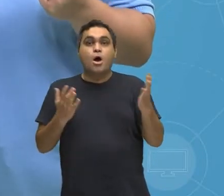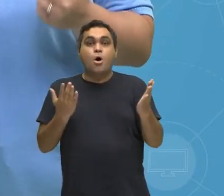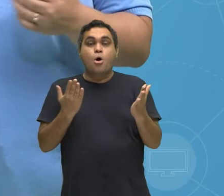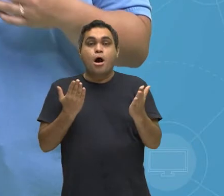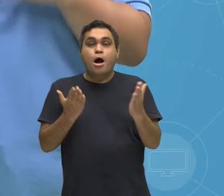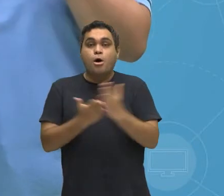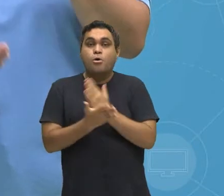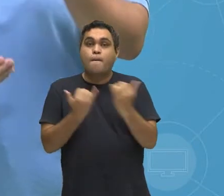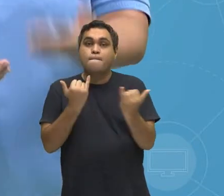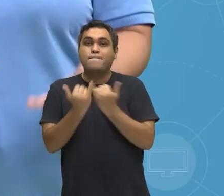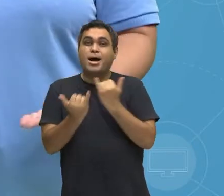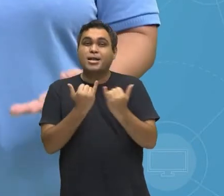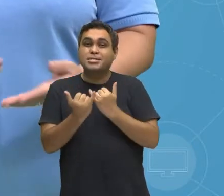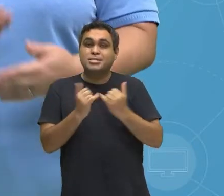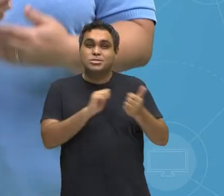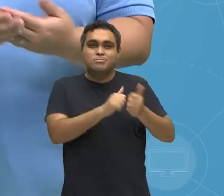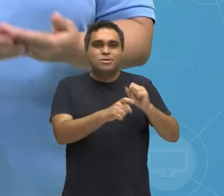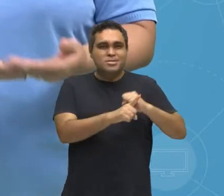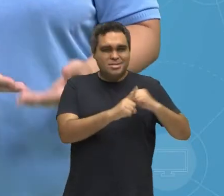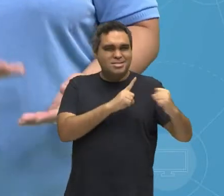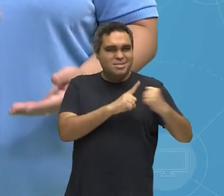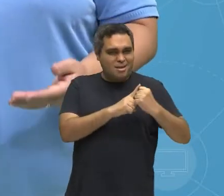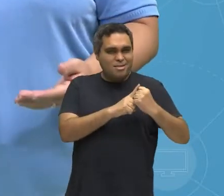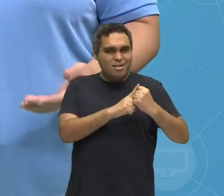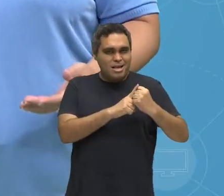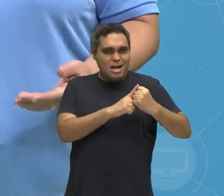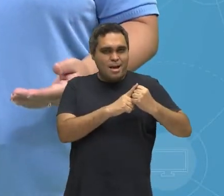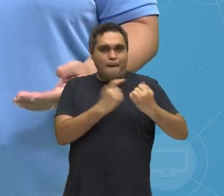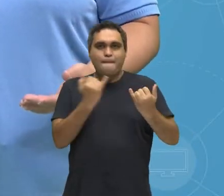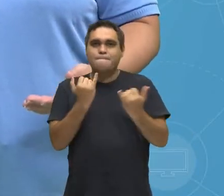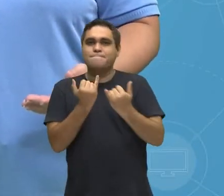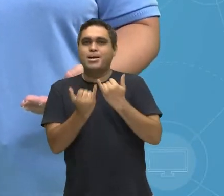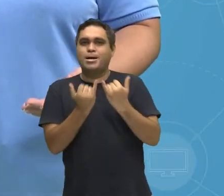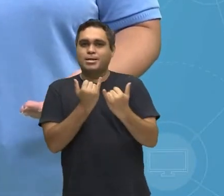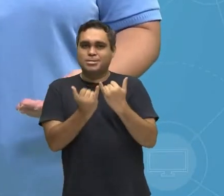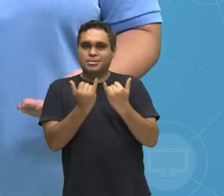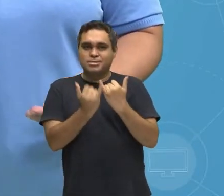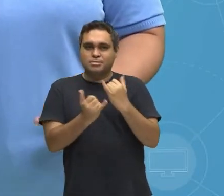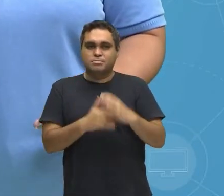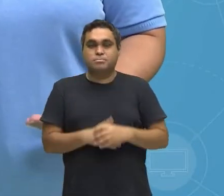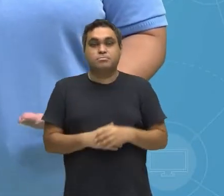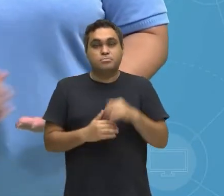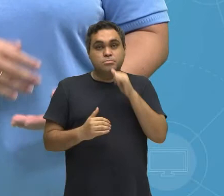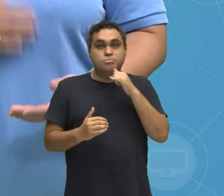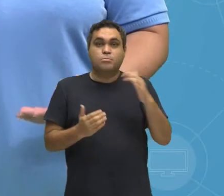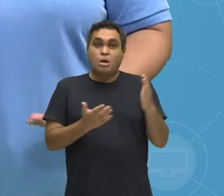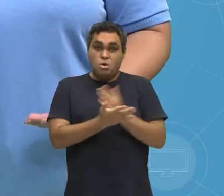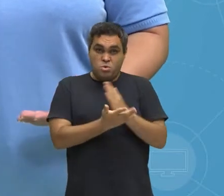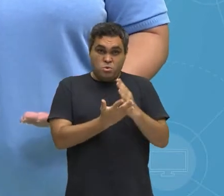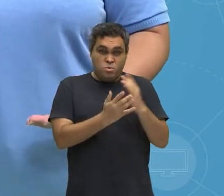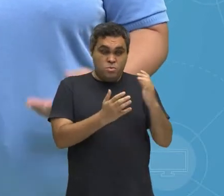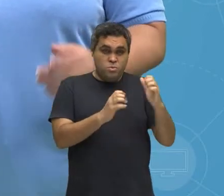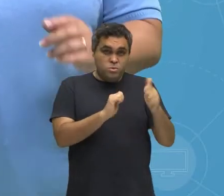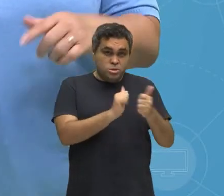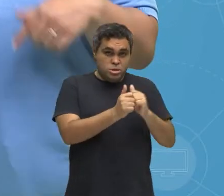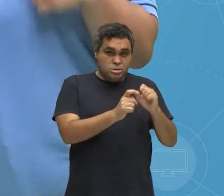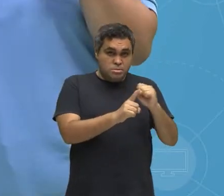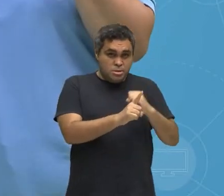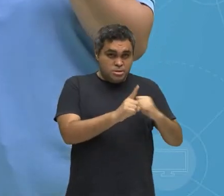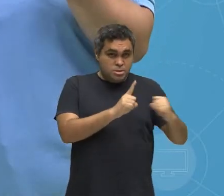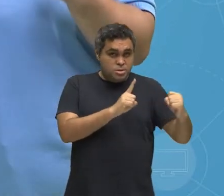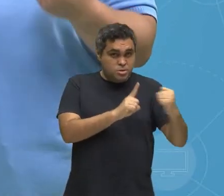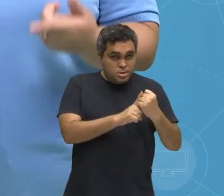alguns, né, que tem o quê? Origem desses esportes indígenas, né? O Chico Narrati, ou Chico Narrati, ele